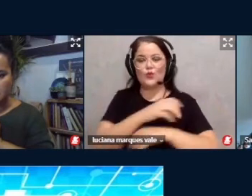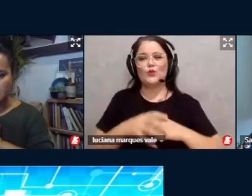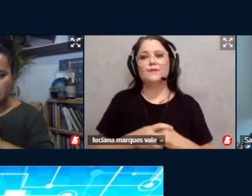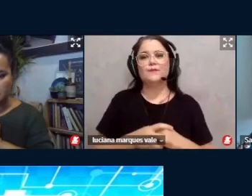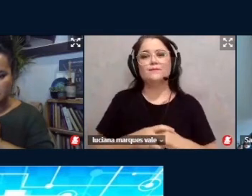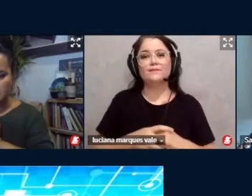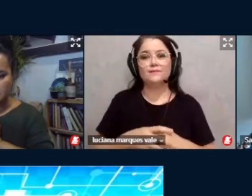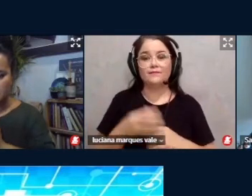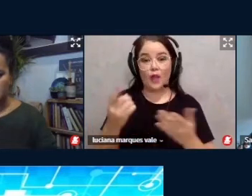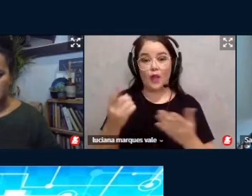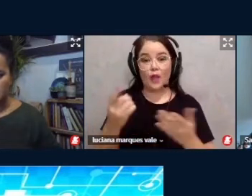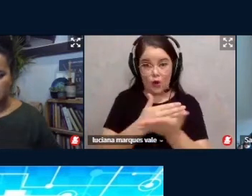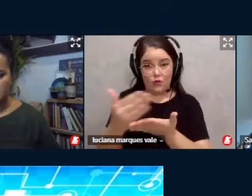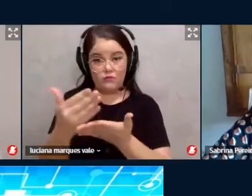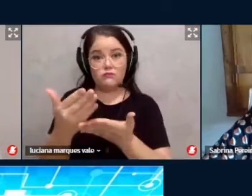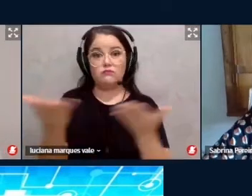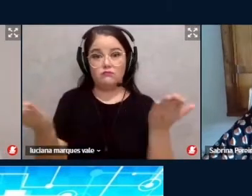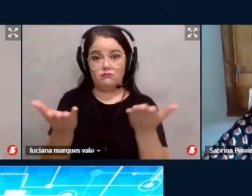vamos dar início.